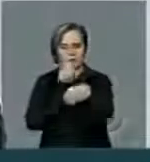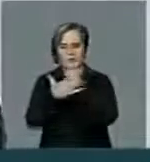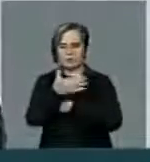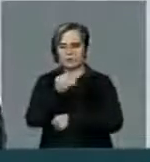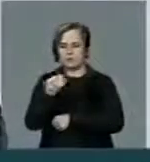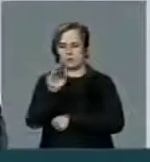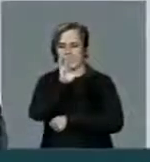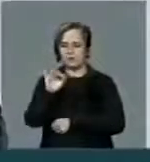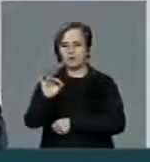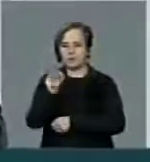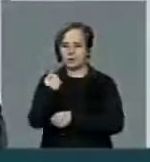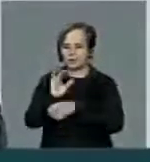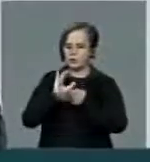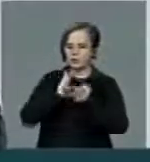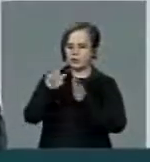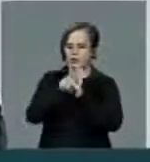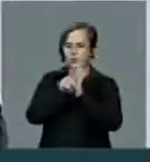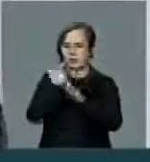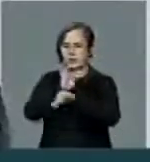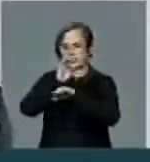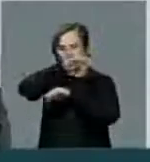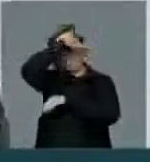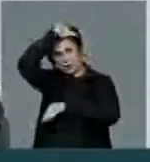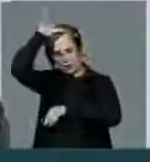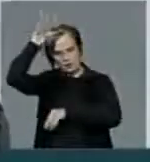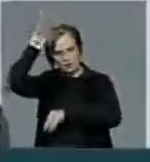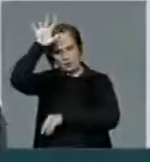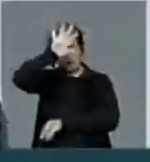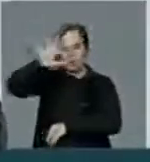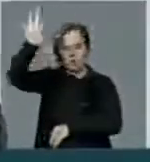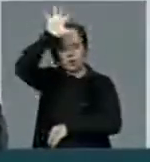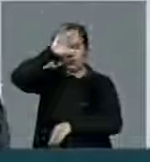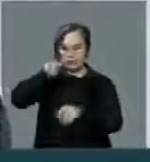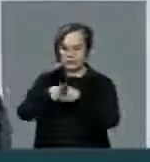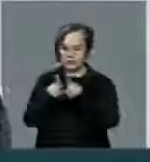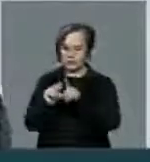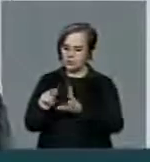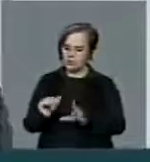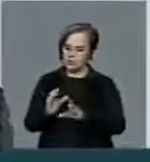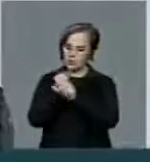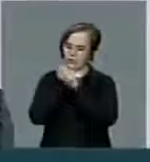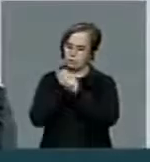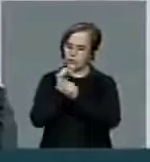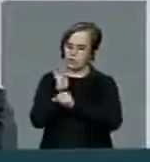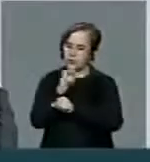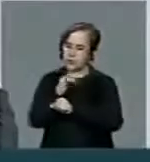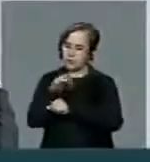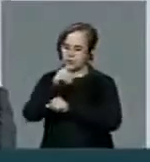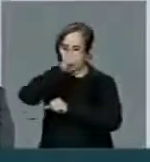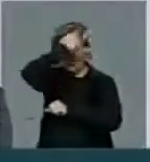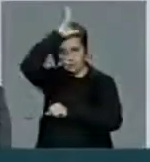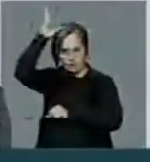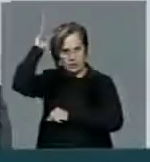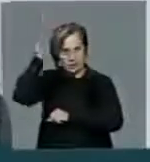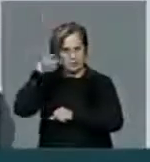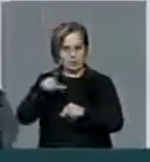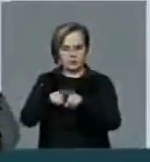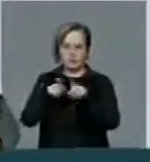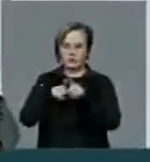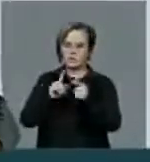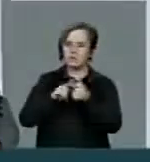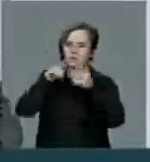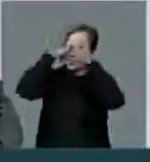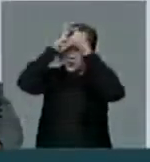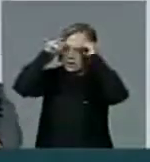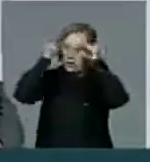recursos para os estados da Amazônia, no Fundo Amazônia. Mais do que isso, o Fundo Amazônia, em análise, Acre,